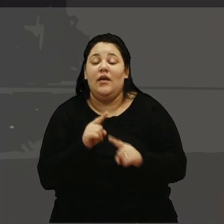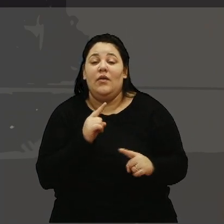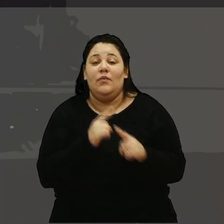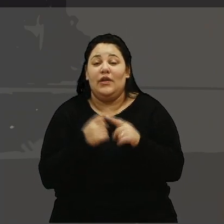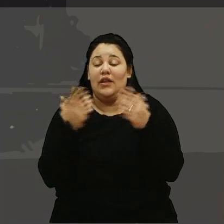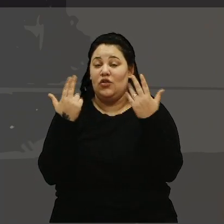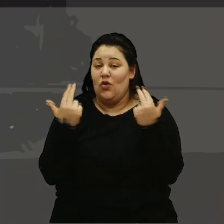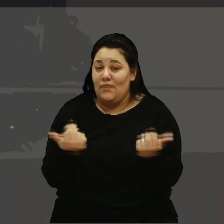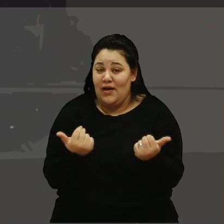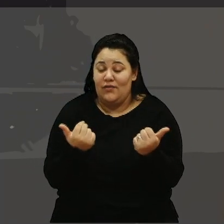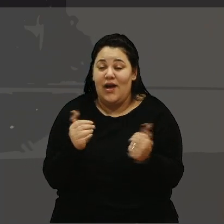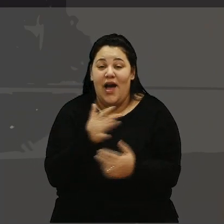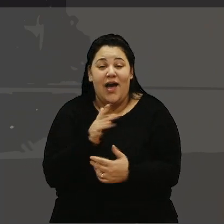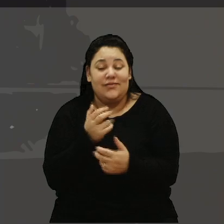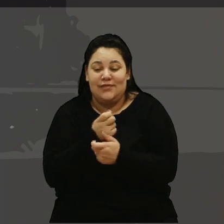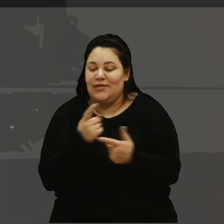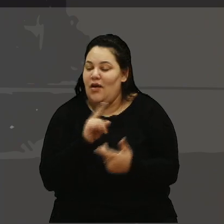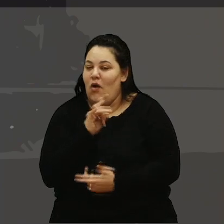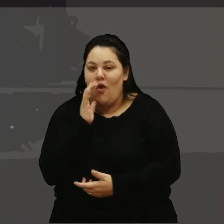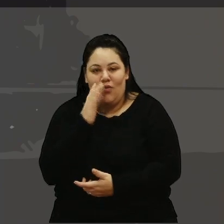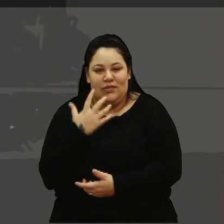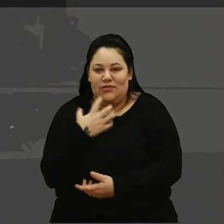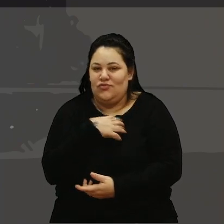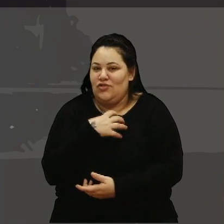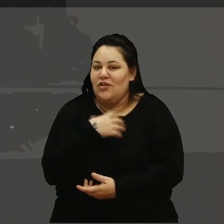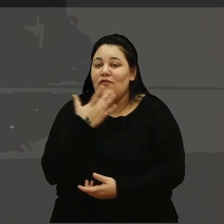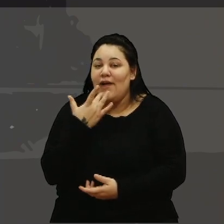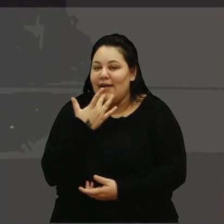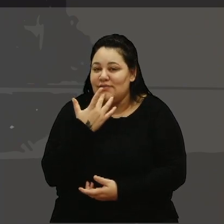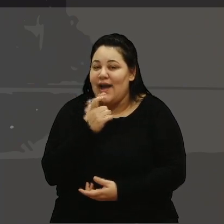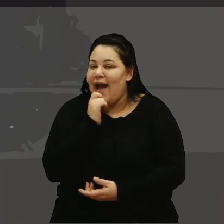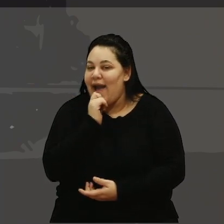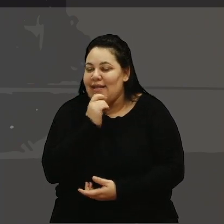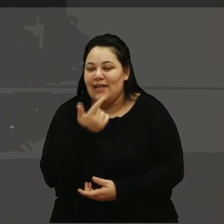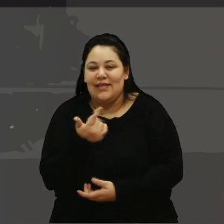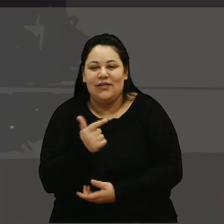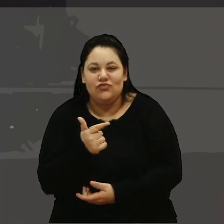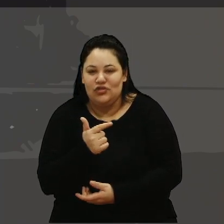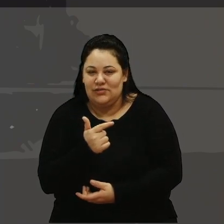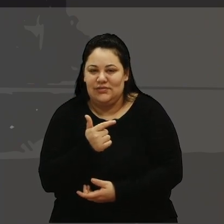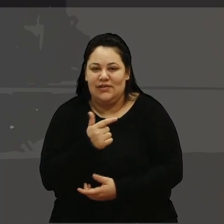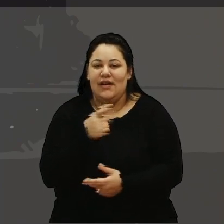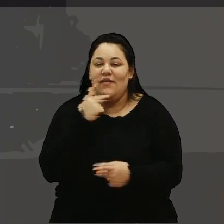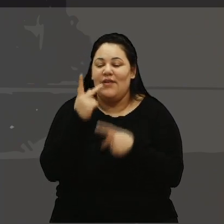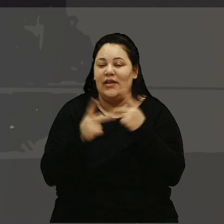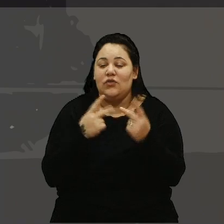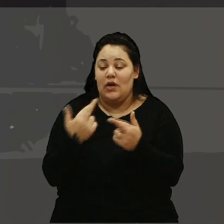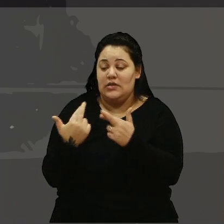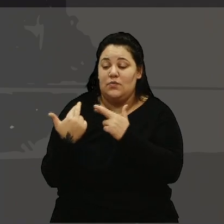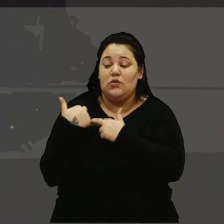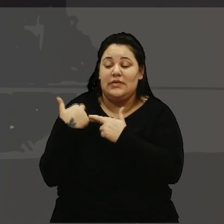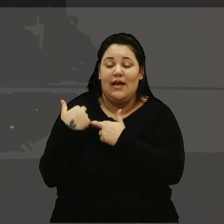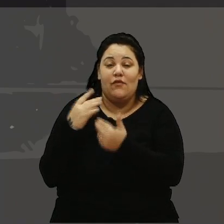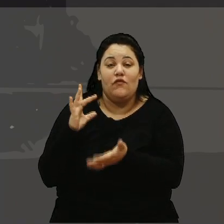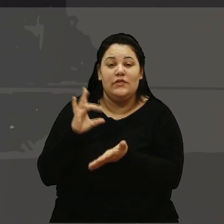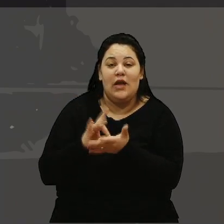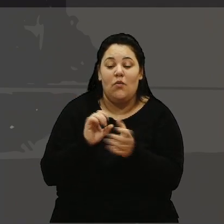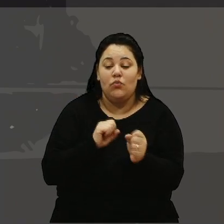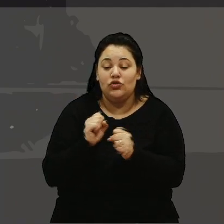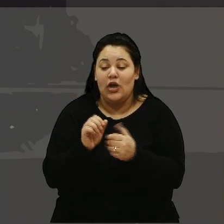coisas não acontecem tão fácil. E a gente não tinha a questão dos responsáveis legais, então, na